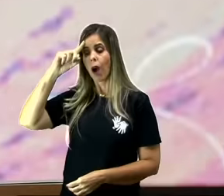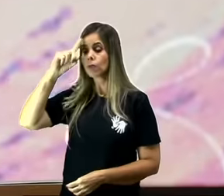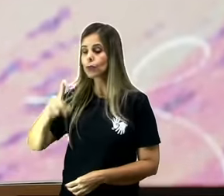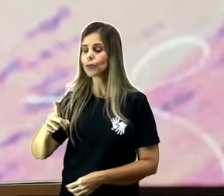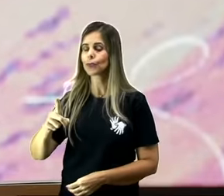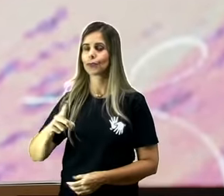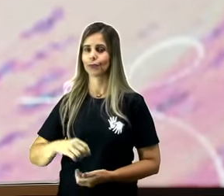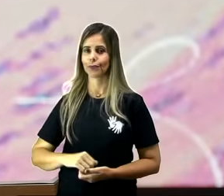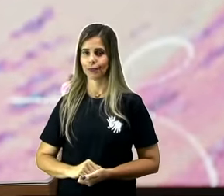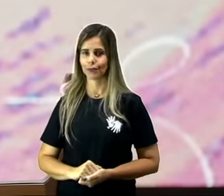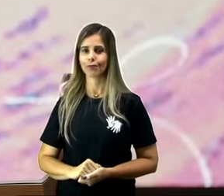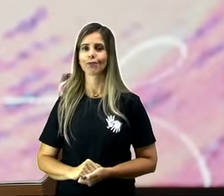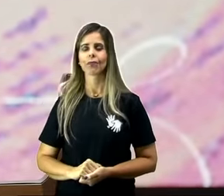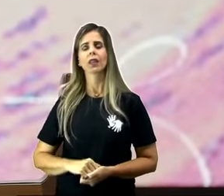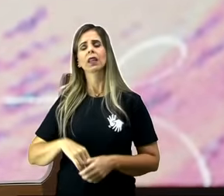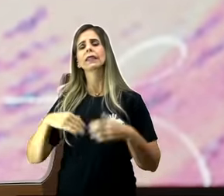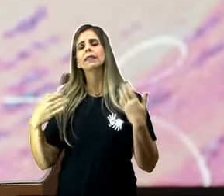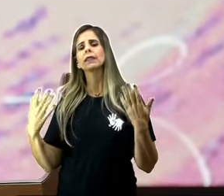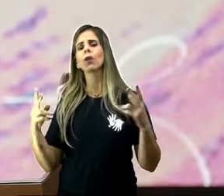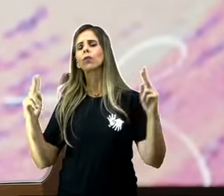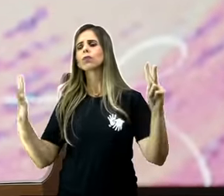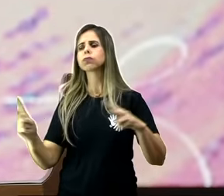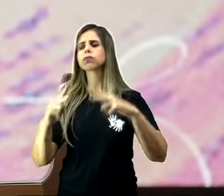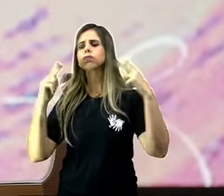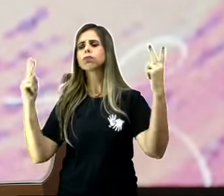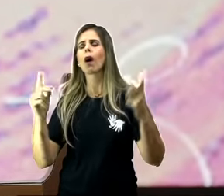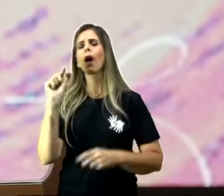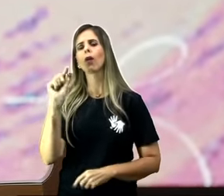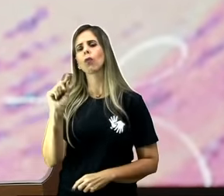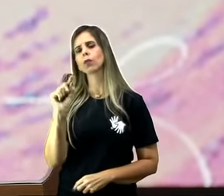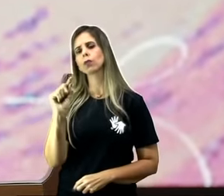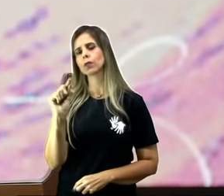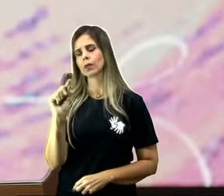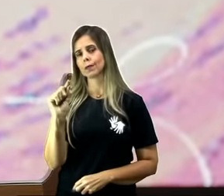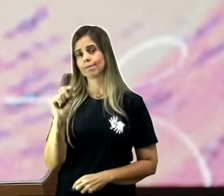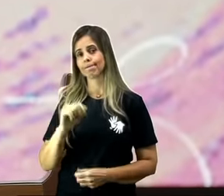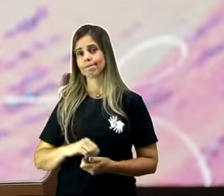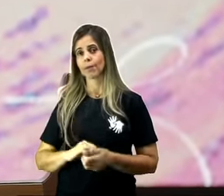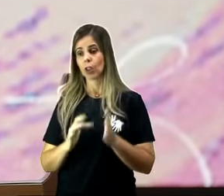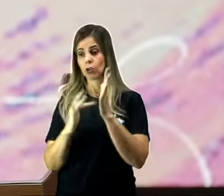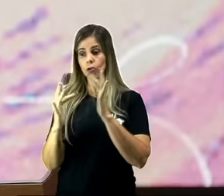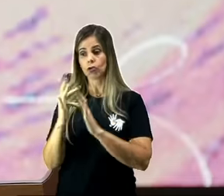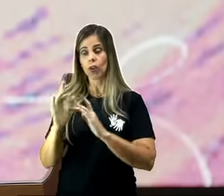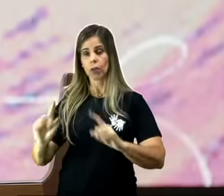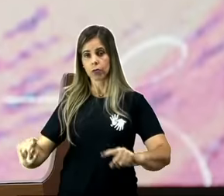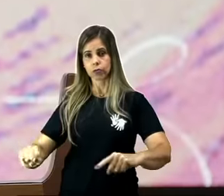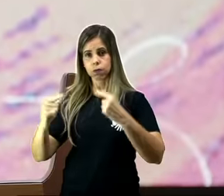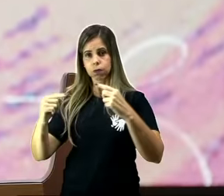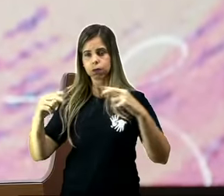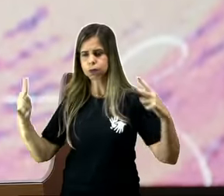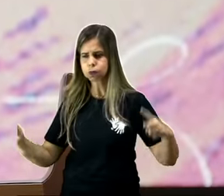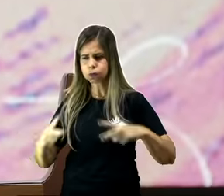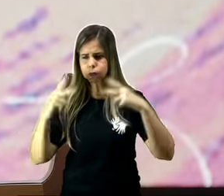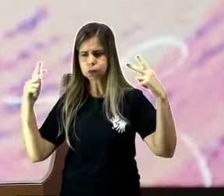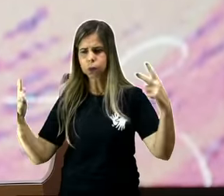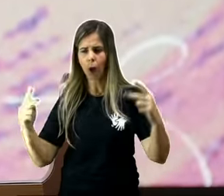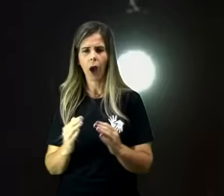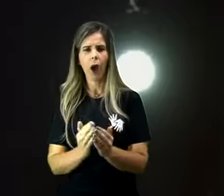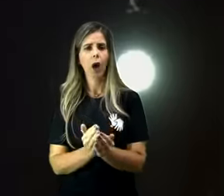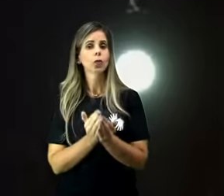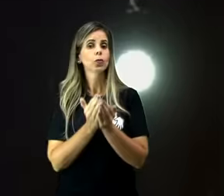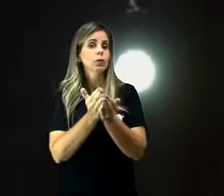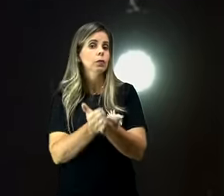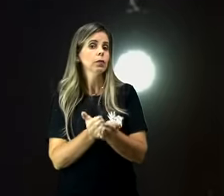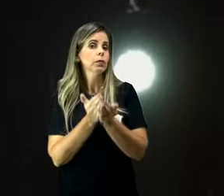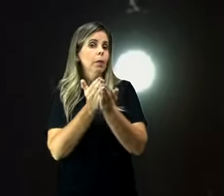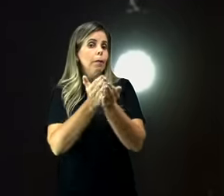Pastor, então o que era aquela tempestade? Você vai entender, a tempestade que Jesus enfrentou não tinha nada a ver com o que eles estavam vivendo, mas tinha a ver com o que eles